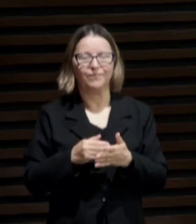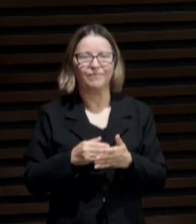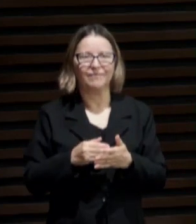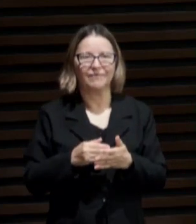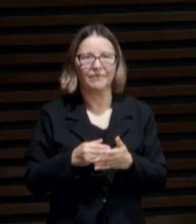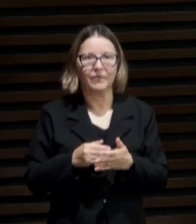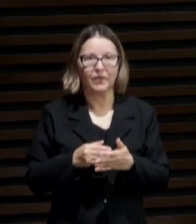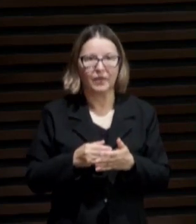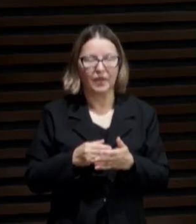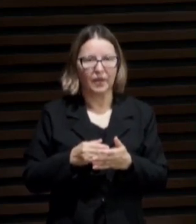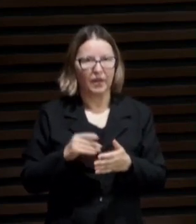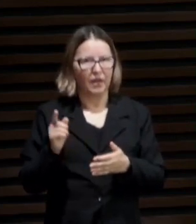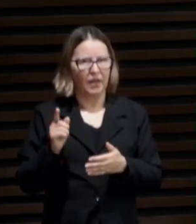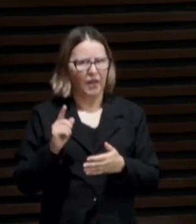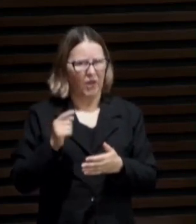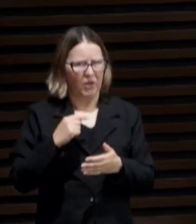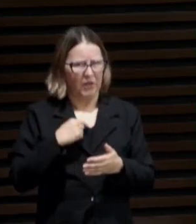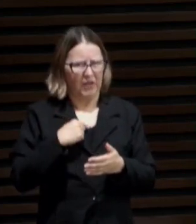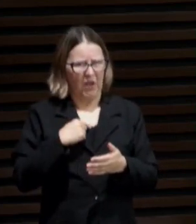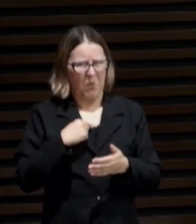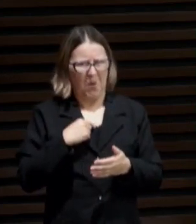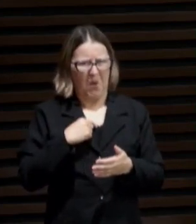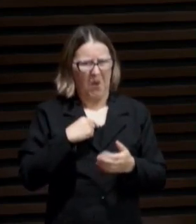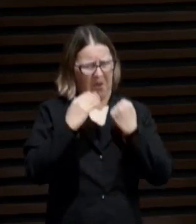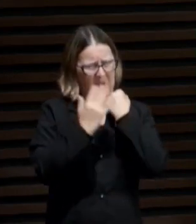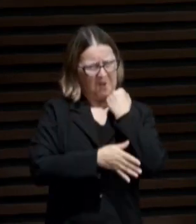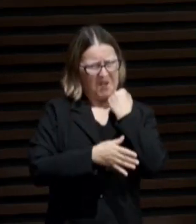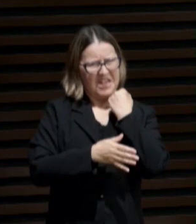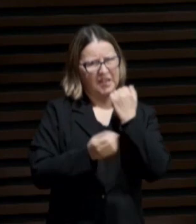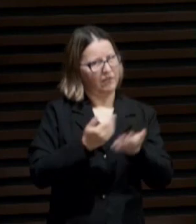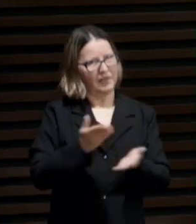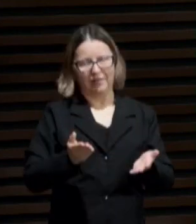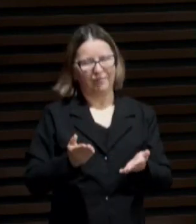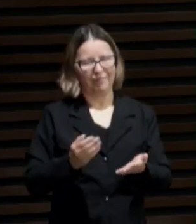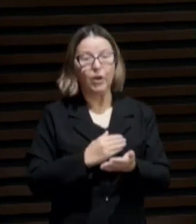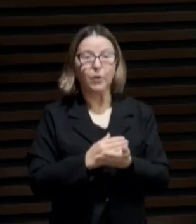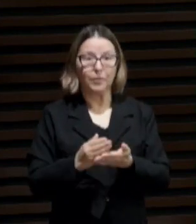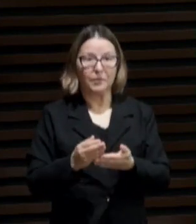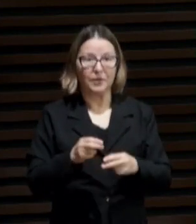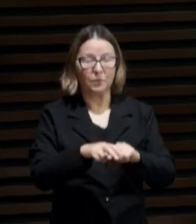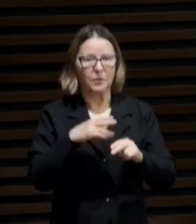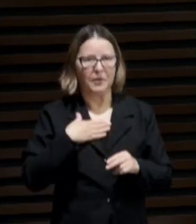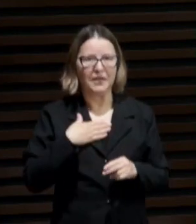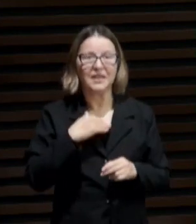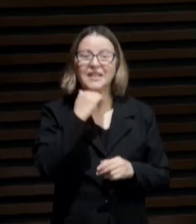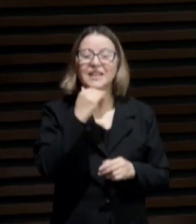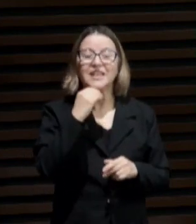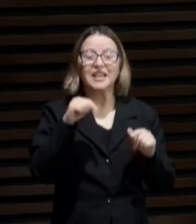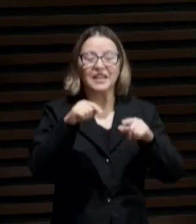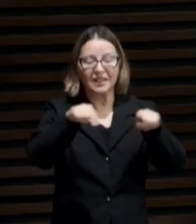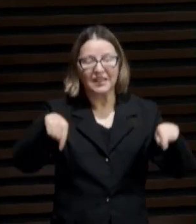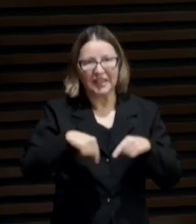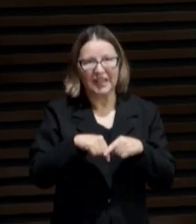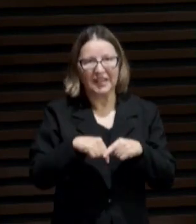a foice ou o facão. A começar por mim, ninguém nessa sala aqui, nem o irmão